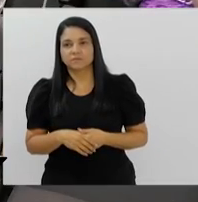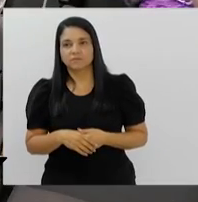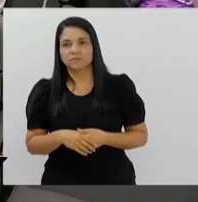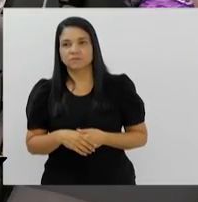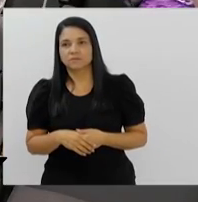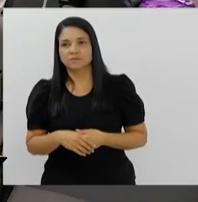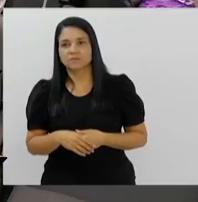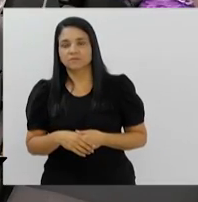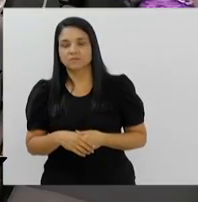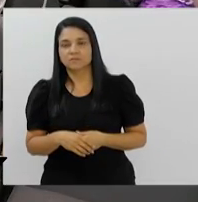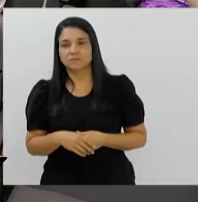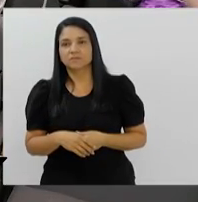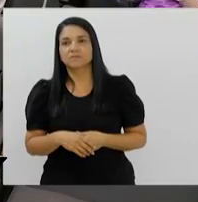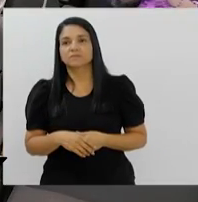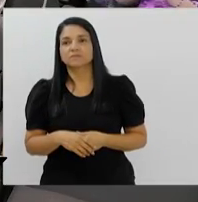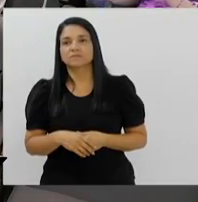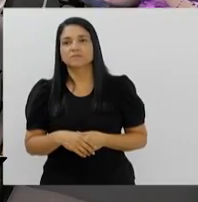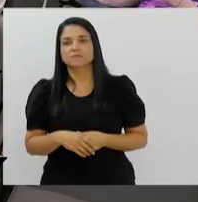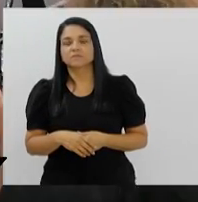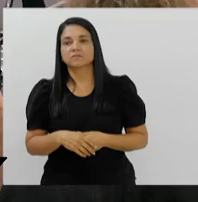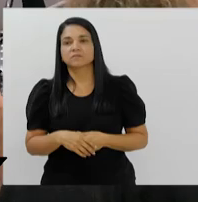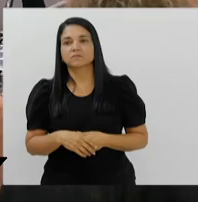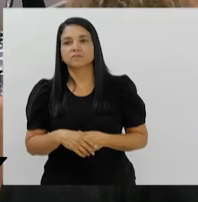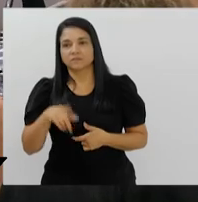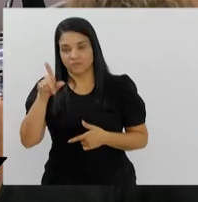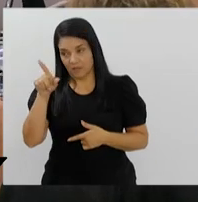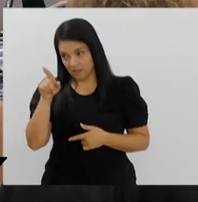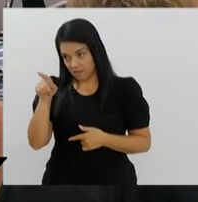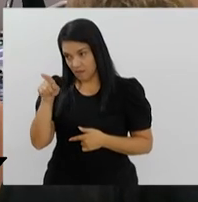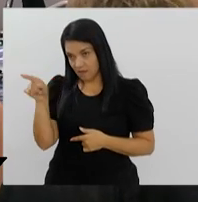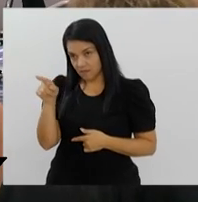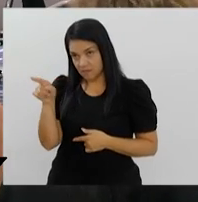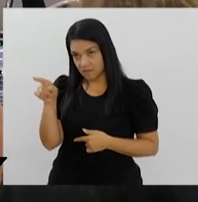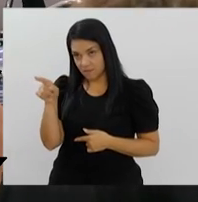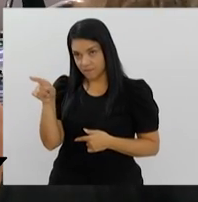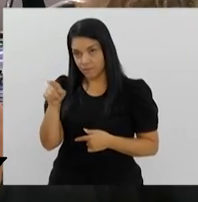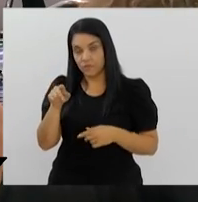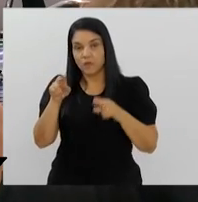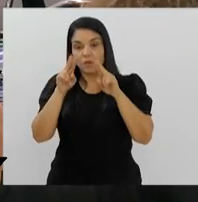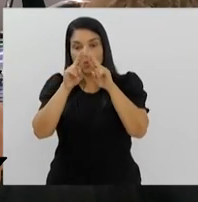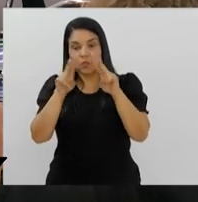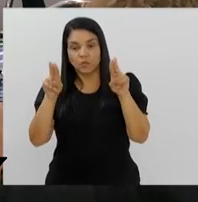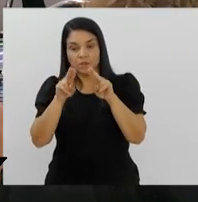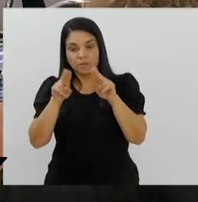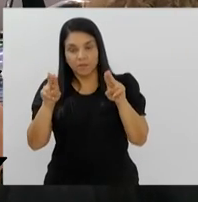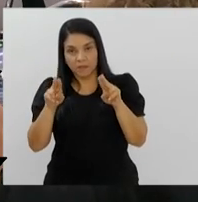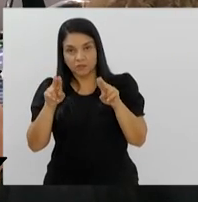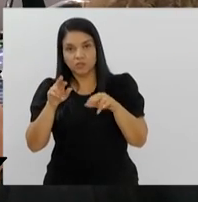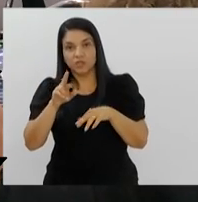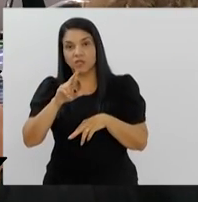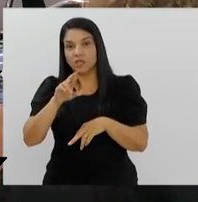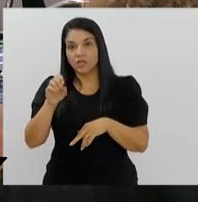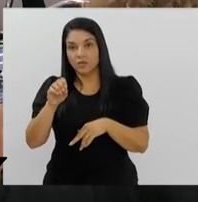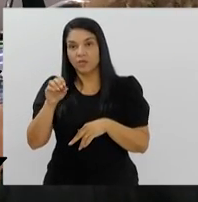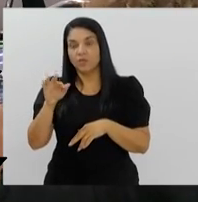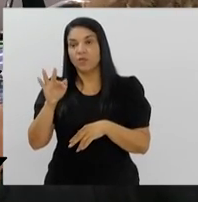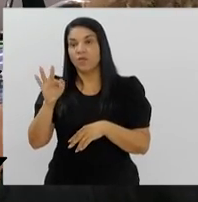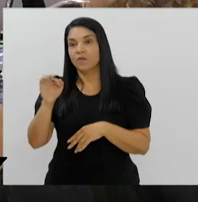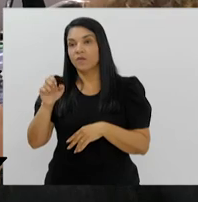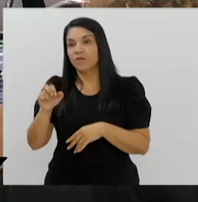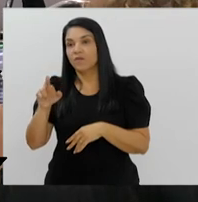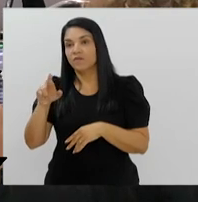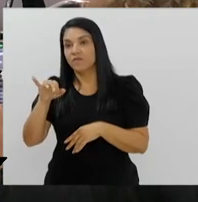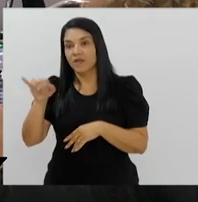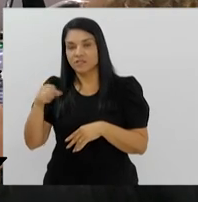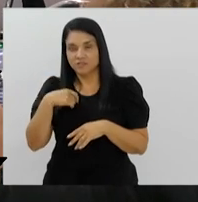falar tá Então nesse caso delas deles que são Unimed Rio ferge mas vocês entendem que tem diferença aqui que é isso que